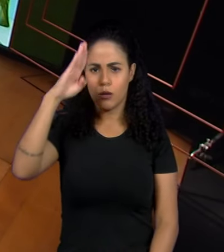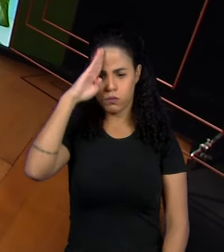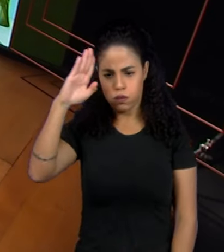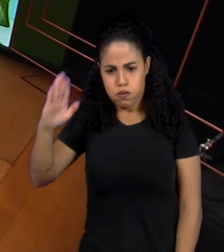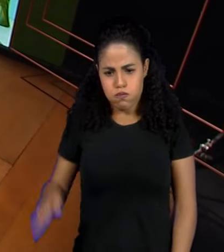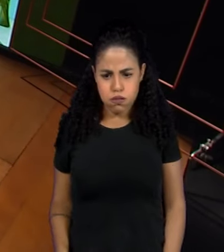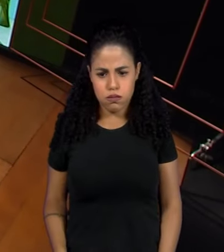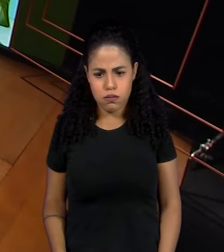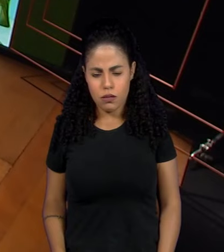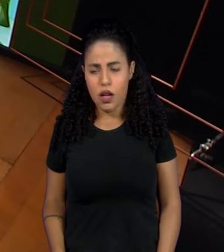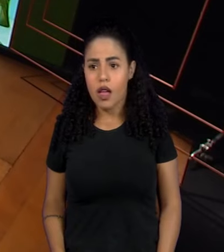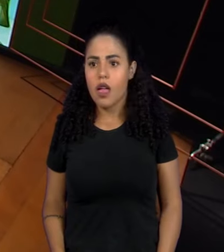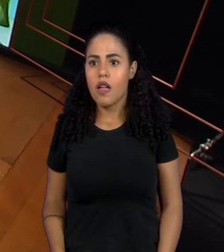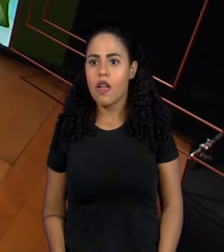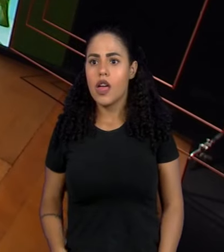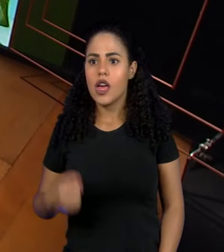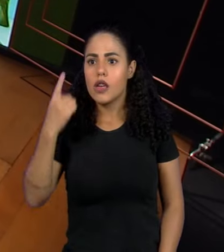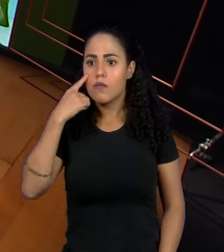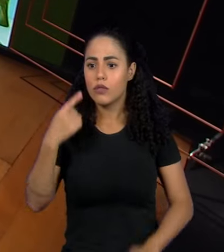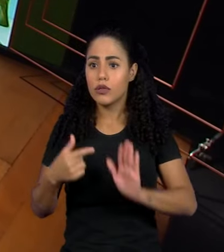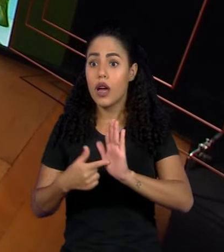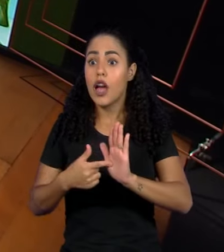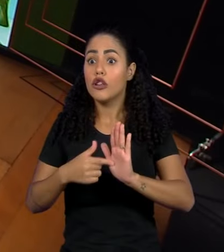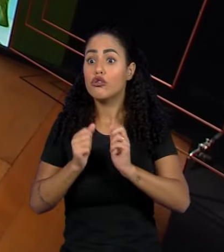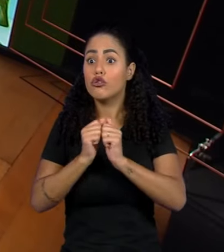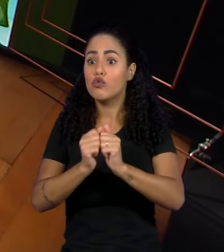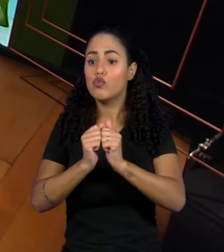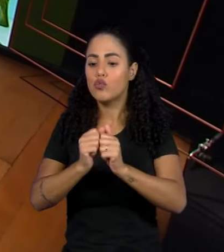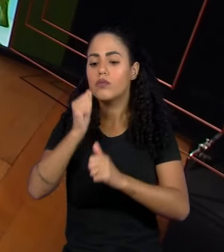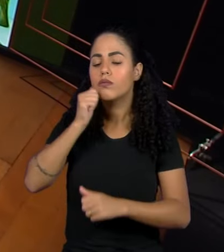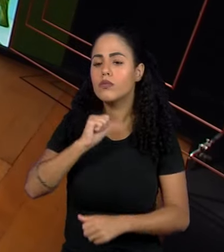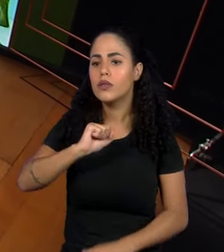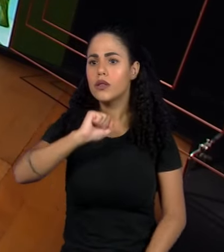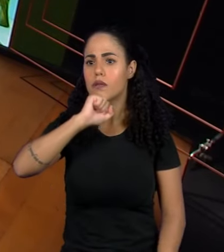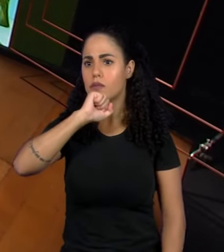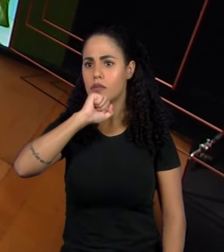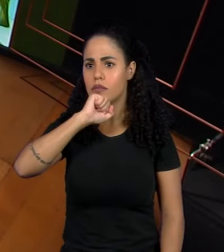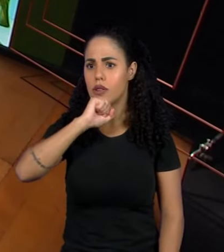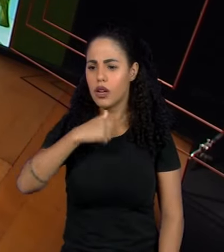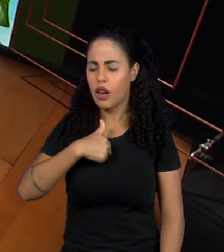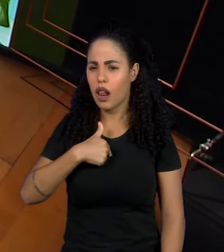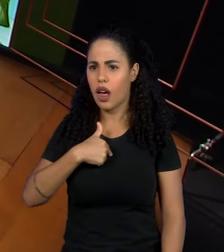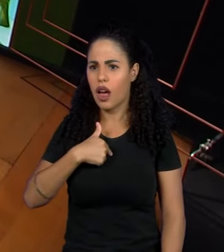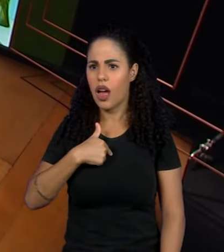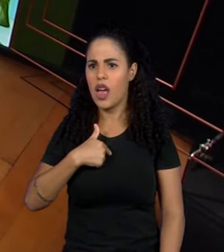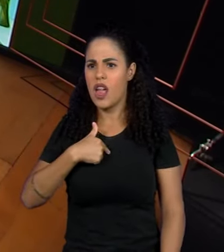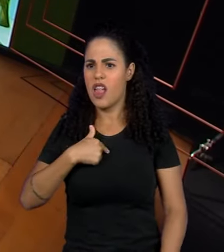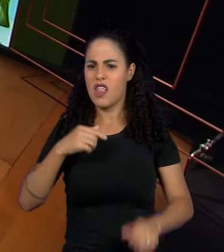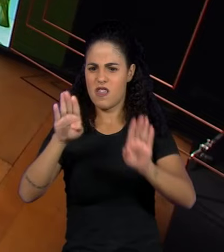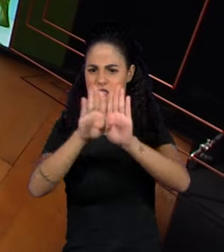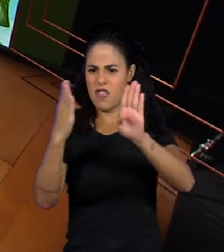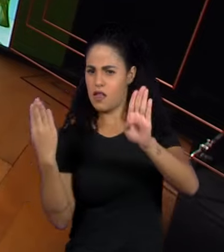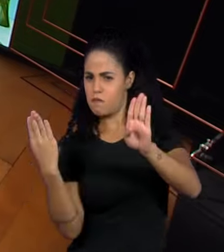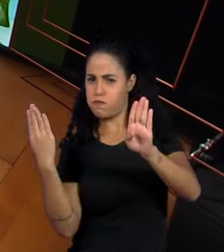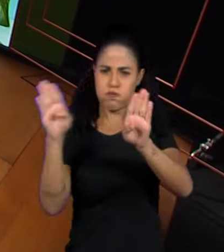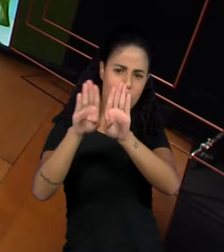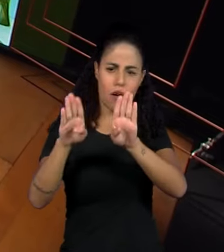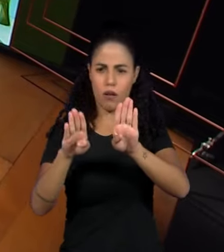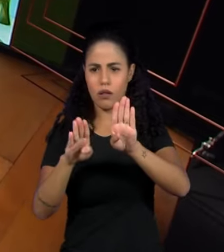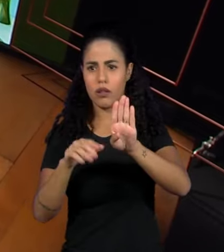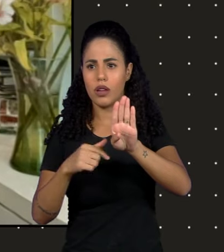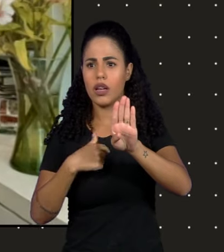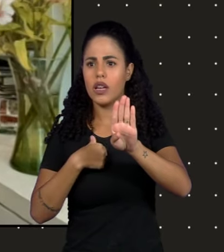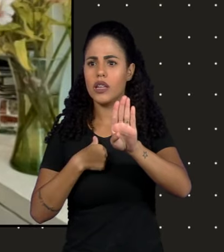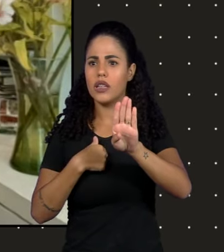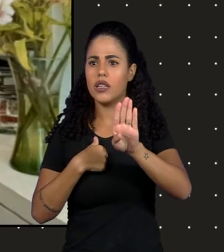porta e bateu com minha mãe lá dentro do gabinete dele e bateu a porta na minha cara. Eu fiquei lá, em posição